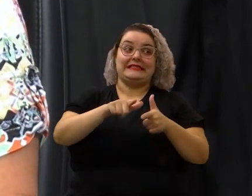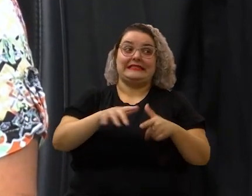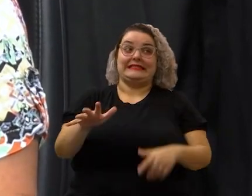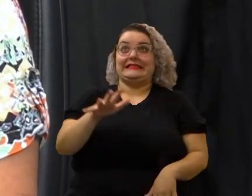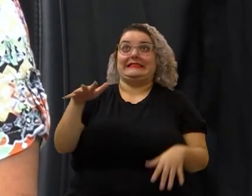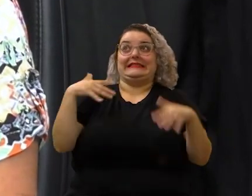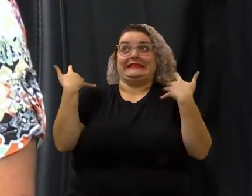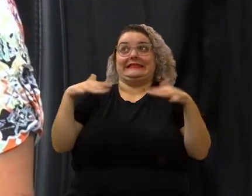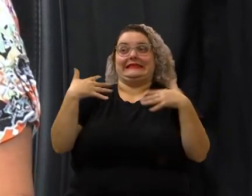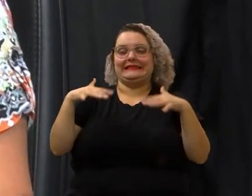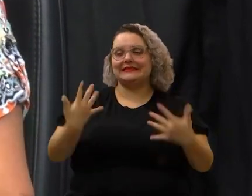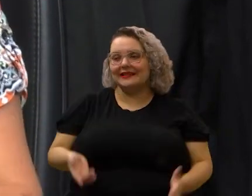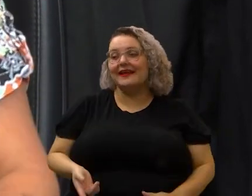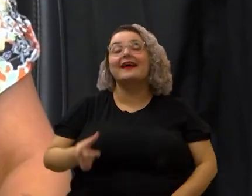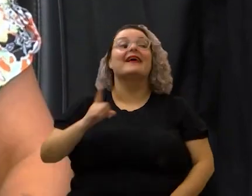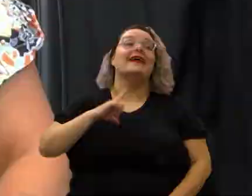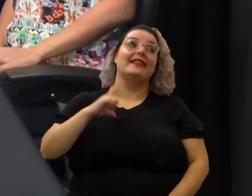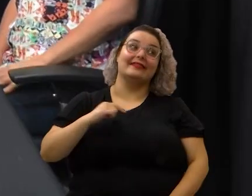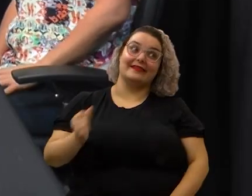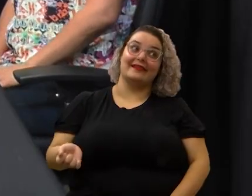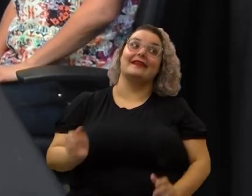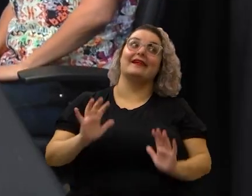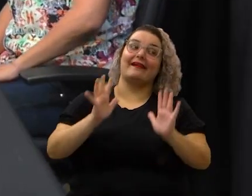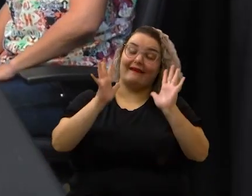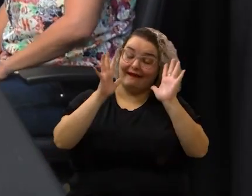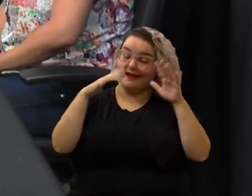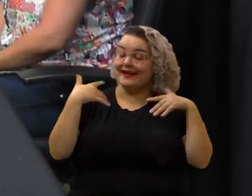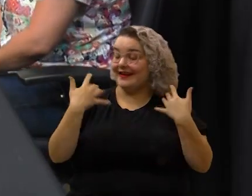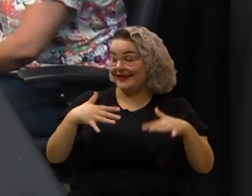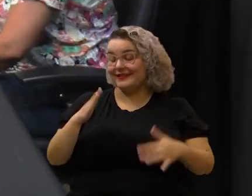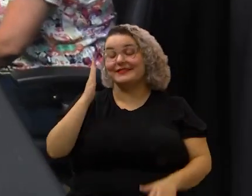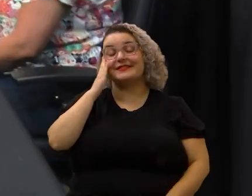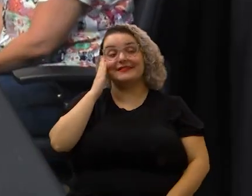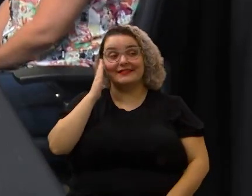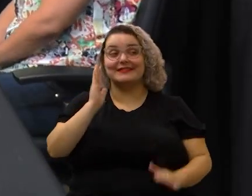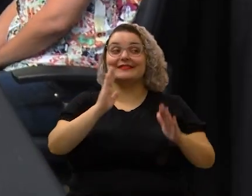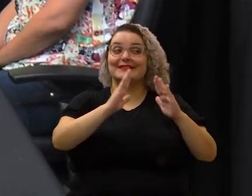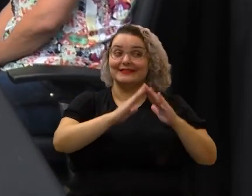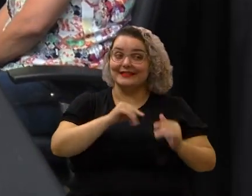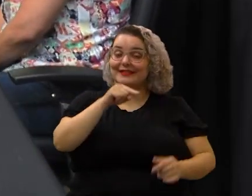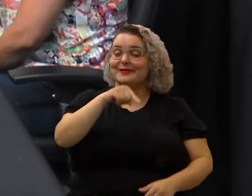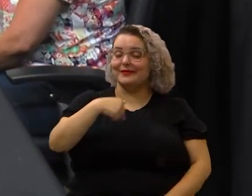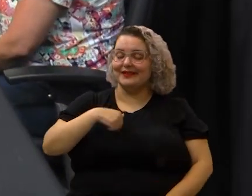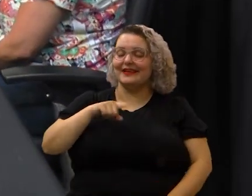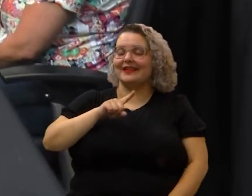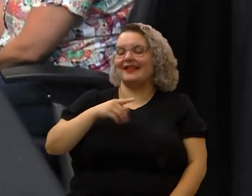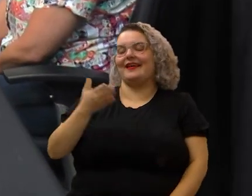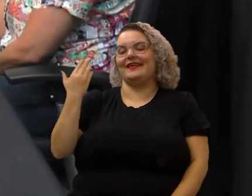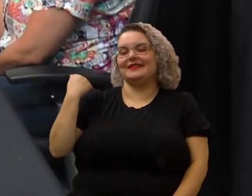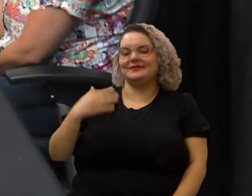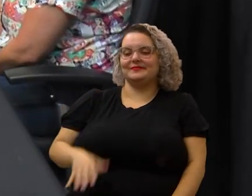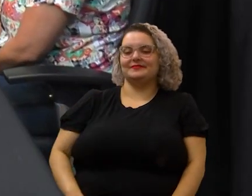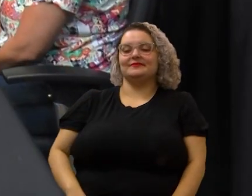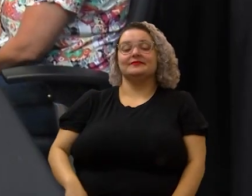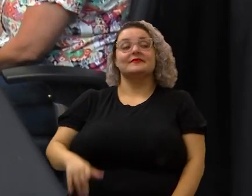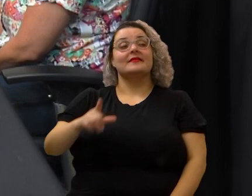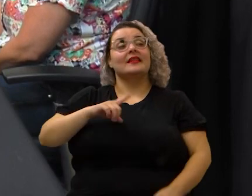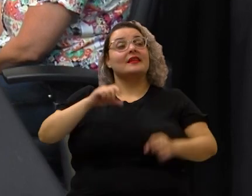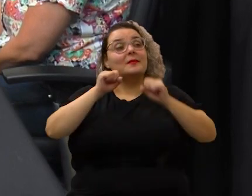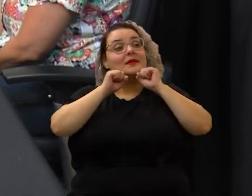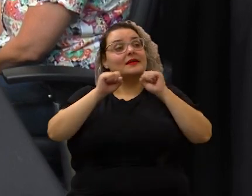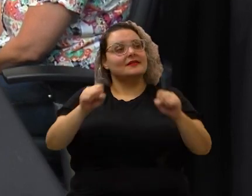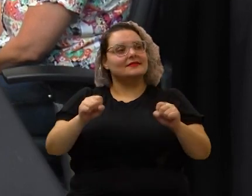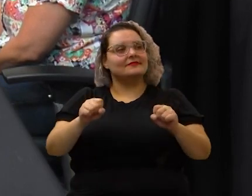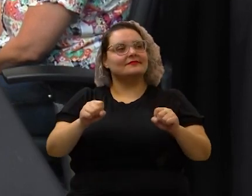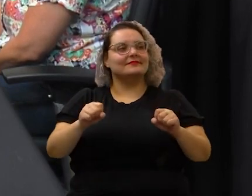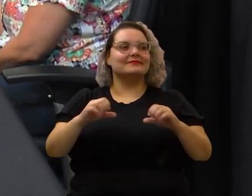dos aluguéis de Barão Geraldo. Tem essa questão também, já morei em Barão, sei como é. E a gente também tem aqui, que a sua assessoria